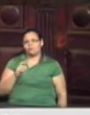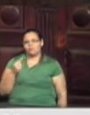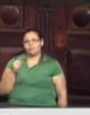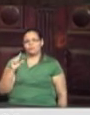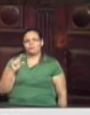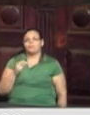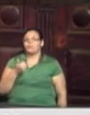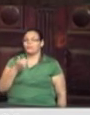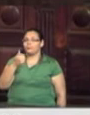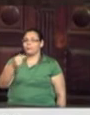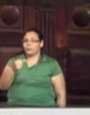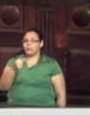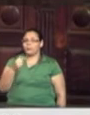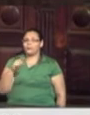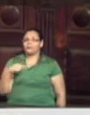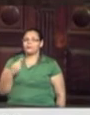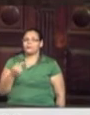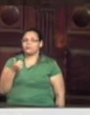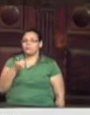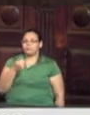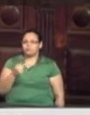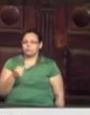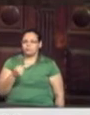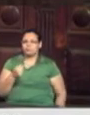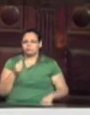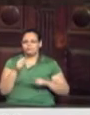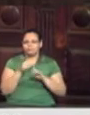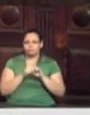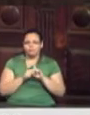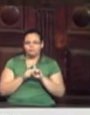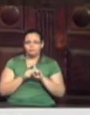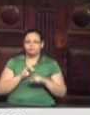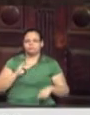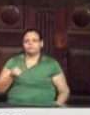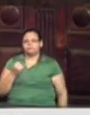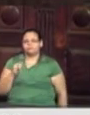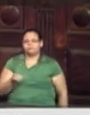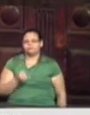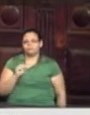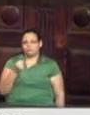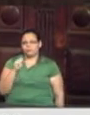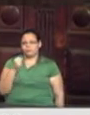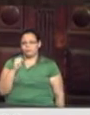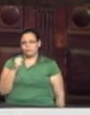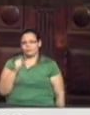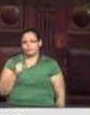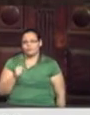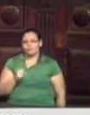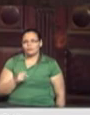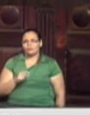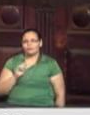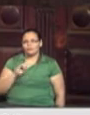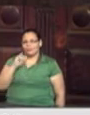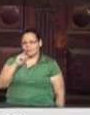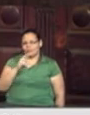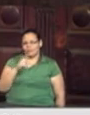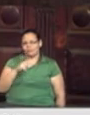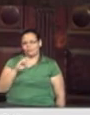17. Quando chegou em 17, em janeiro, que era para aplicar 8, ele jogou mais o